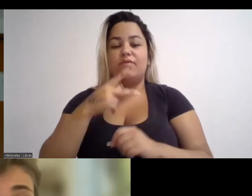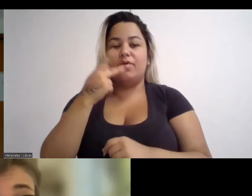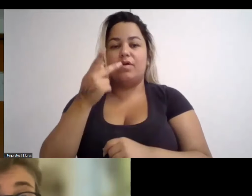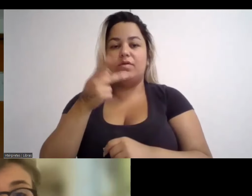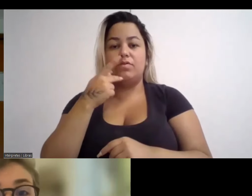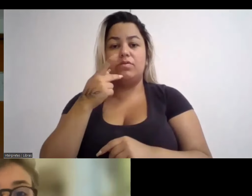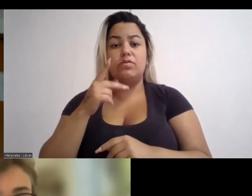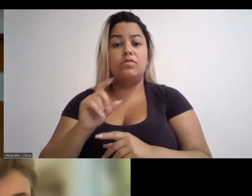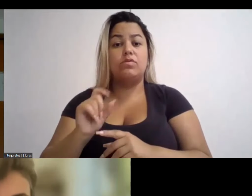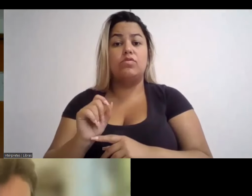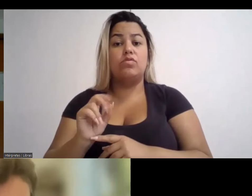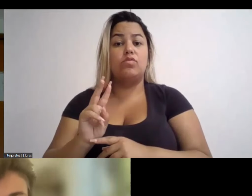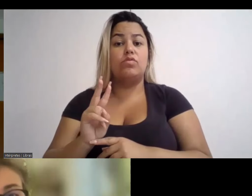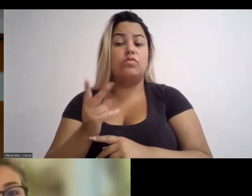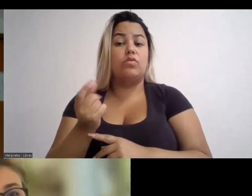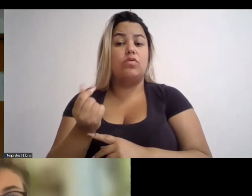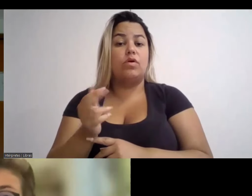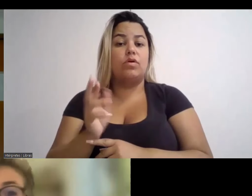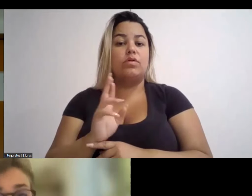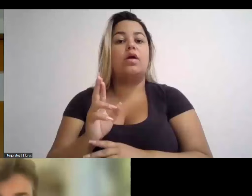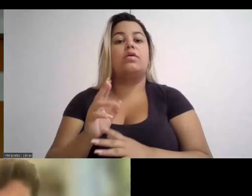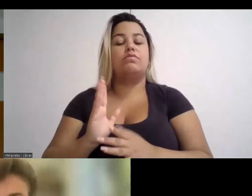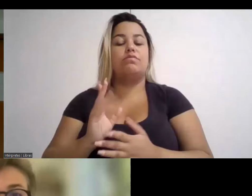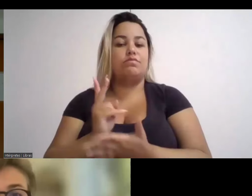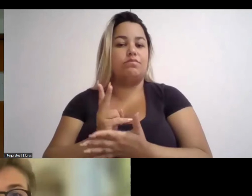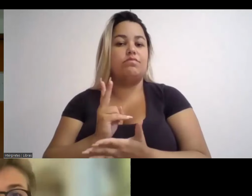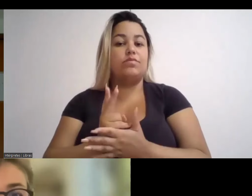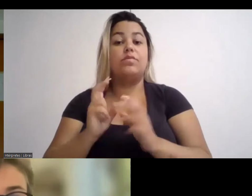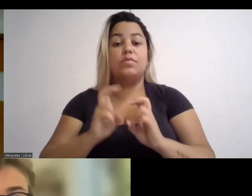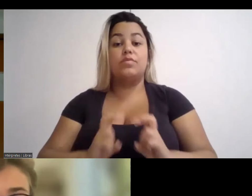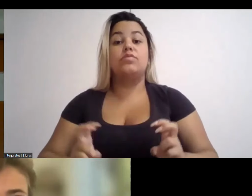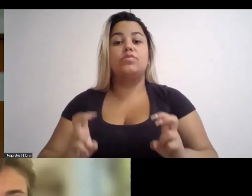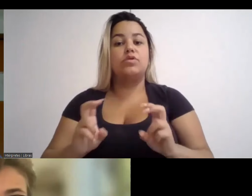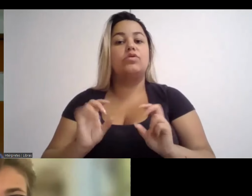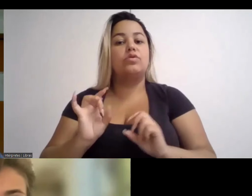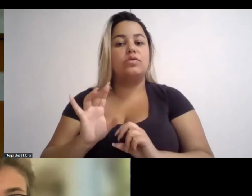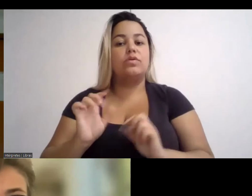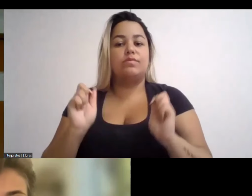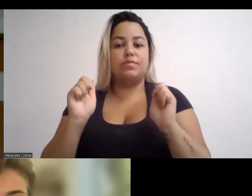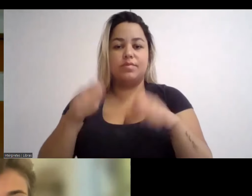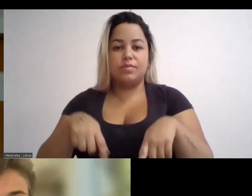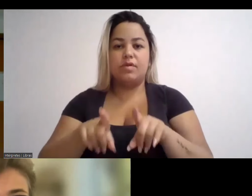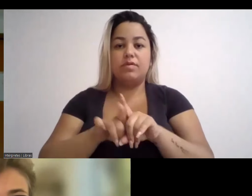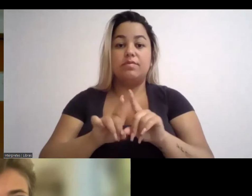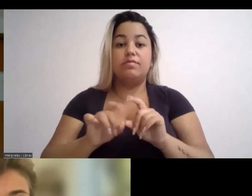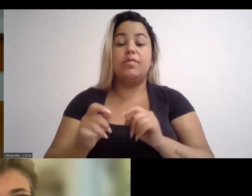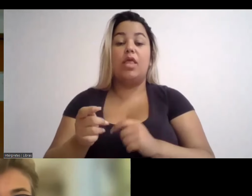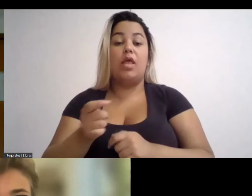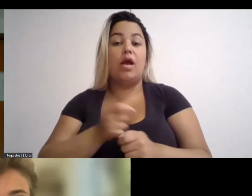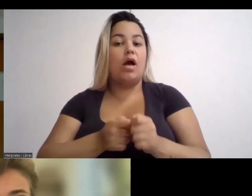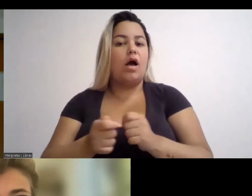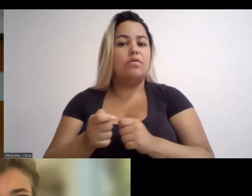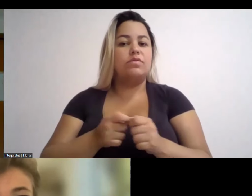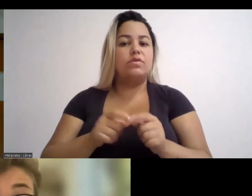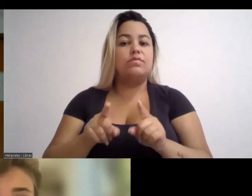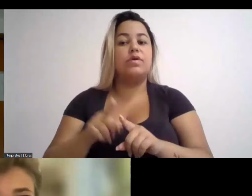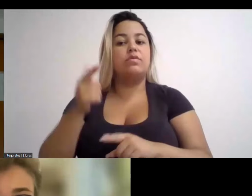recursos, já estava tudo ali naquela mesa, só precisava realmente articular e conseguir